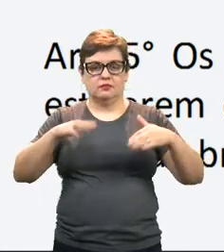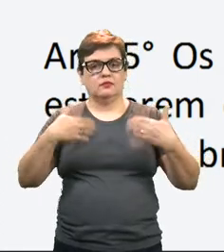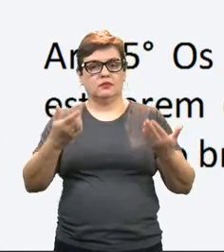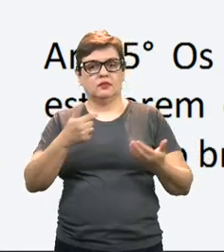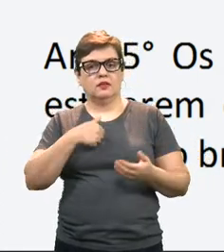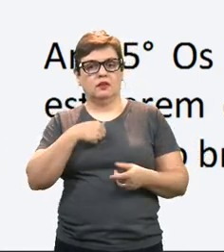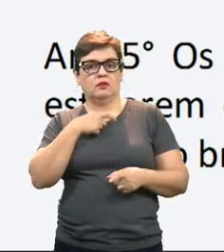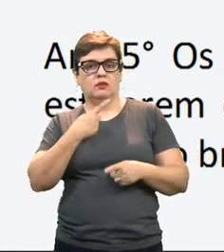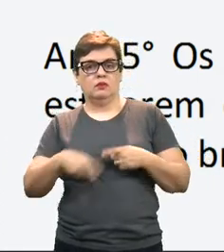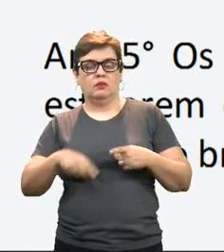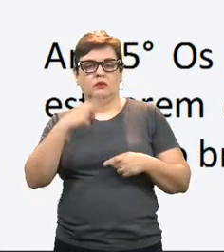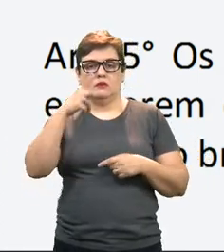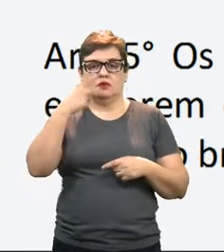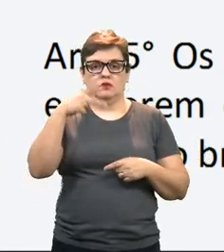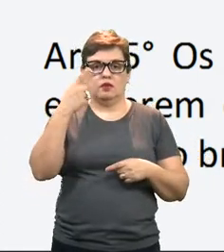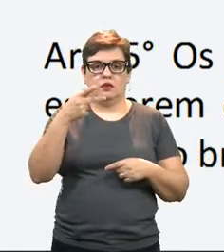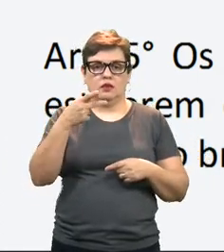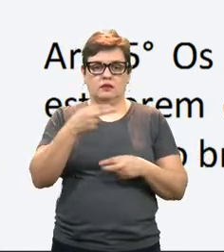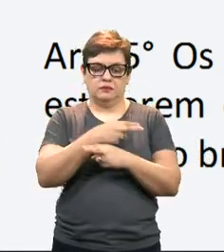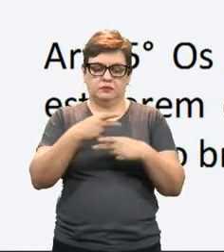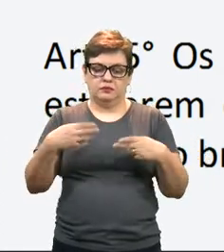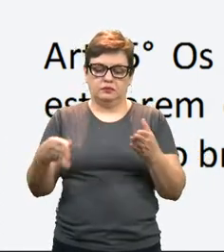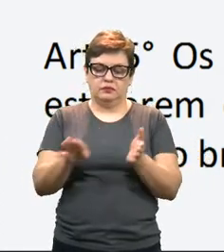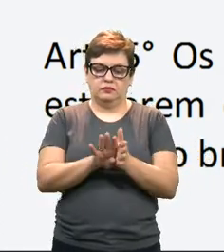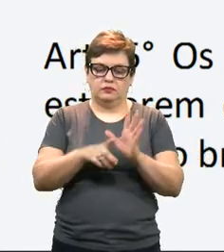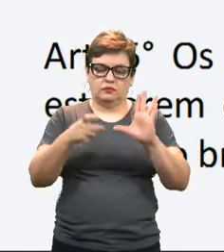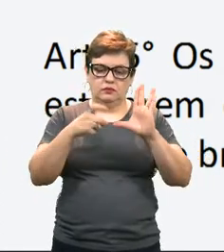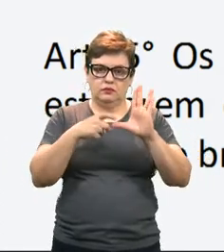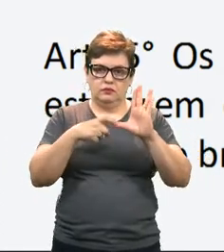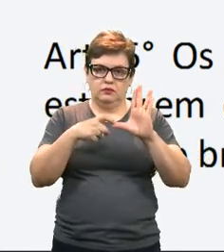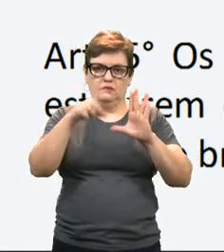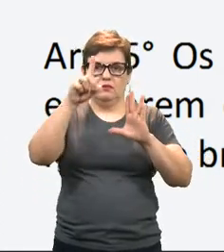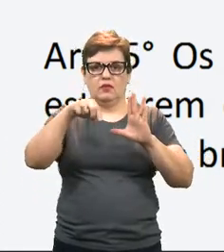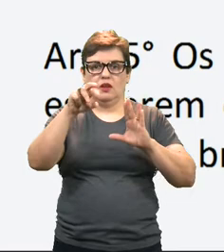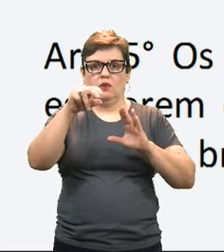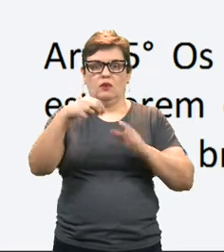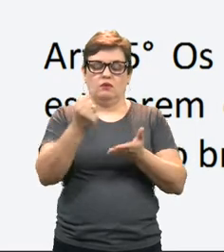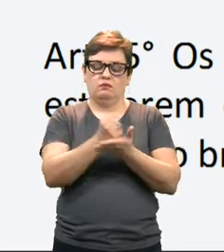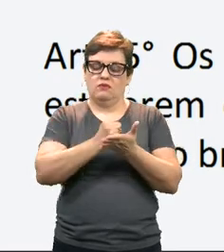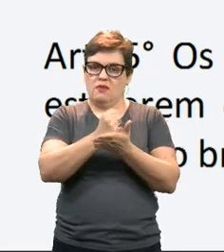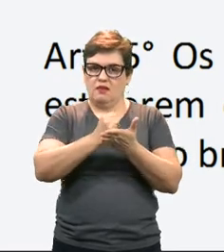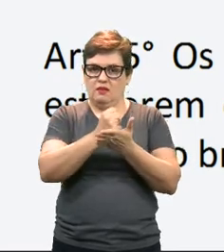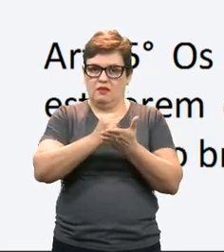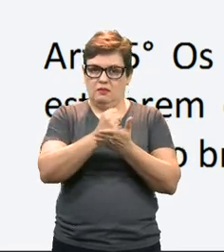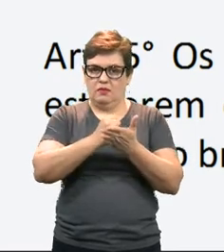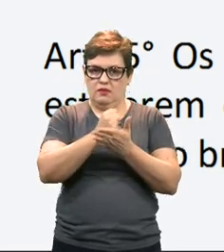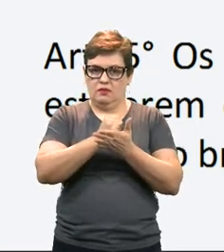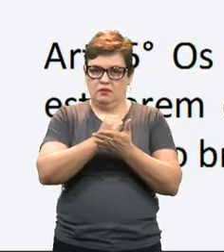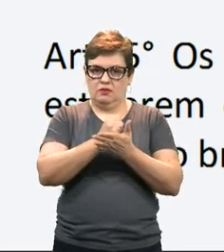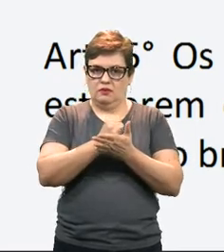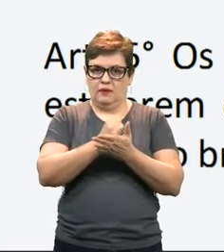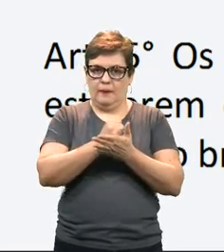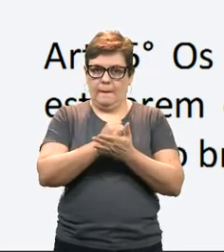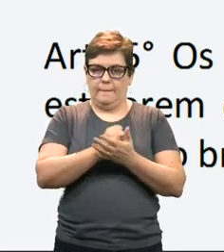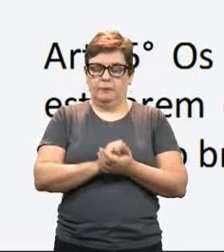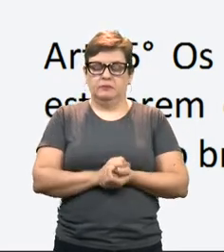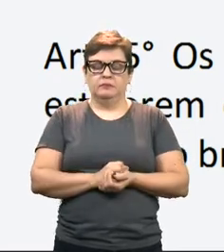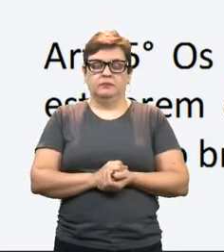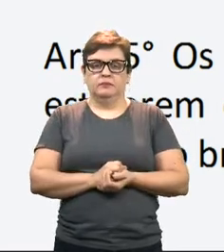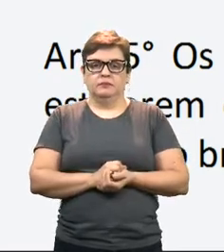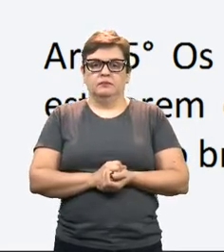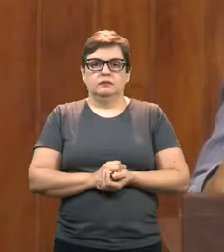ainda não posso chamar o produto derivado de cannabis de medicamento. Foi aberto uma subcategoria entre suplementação